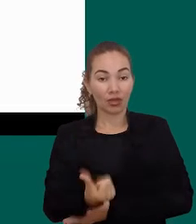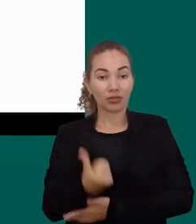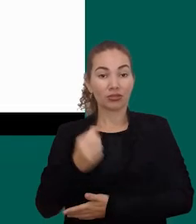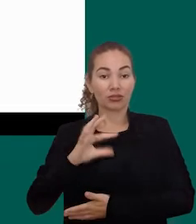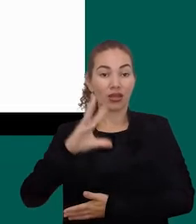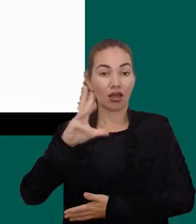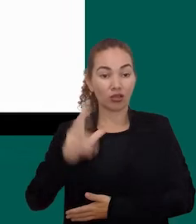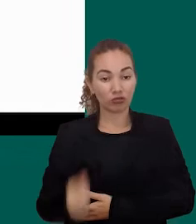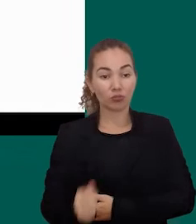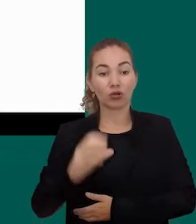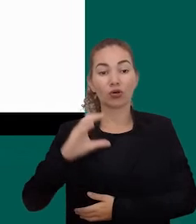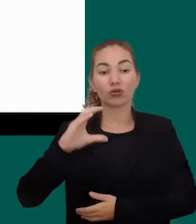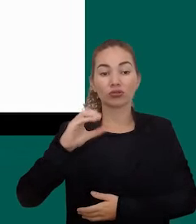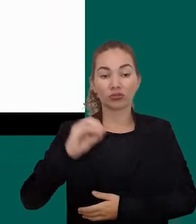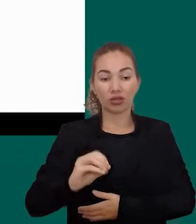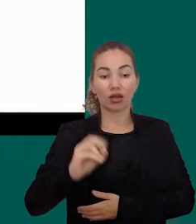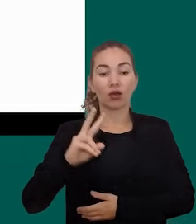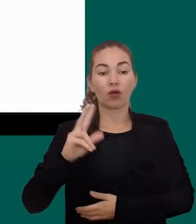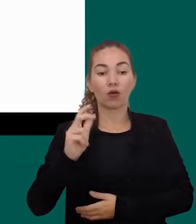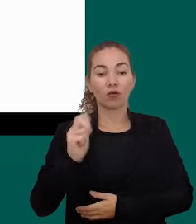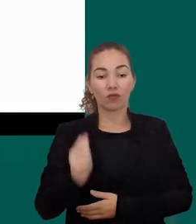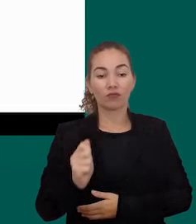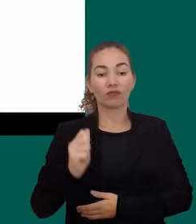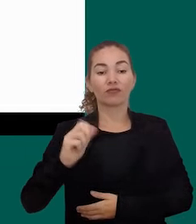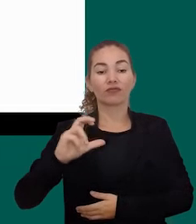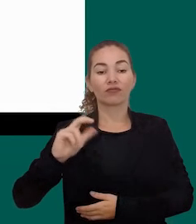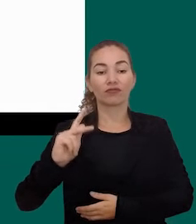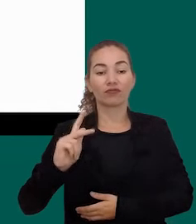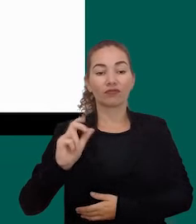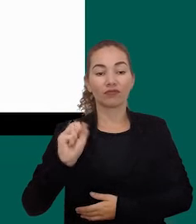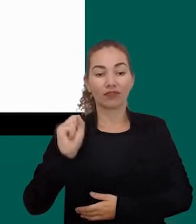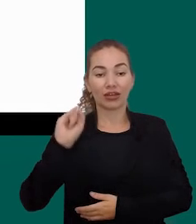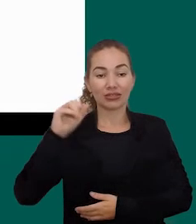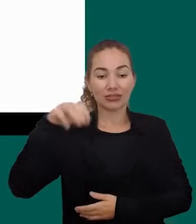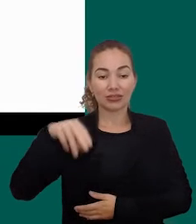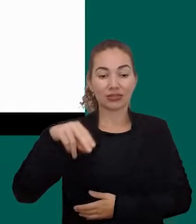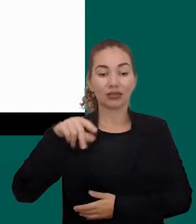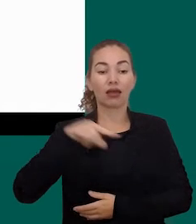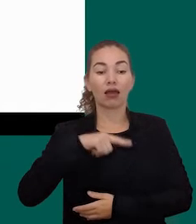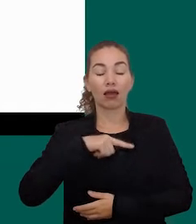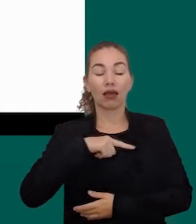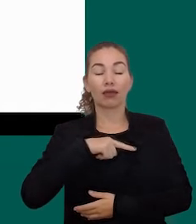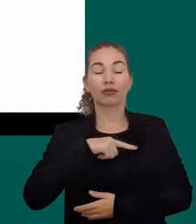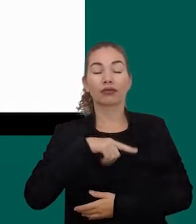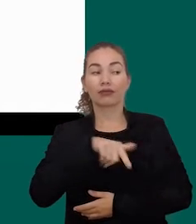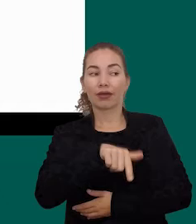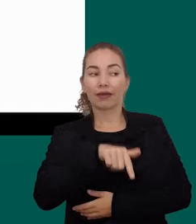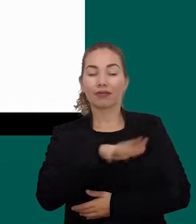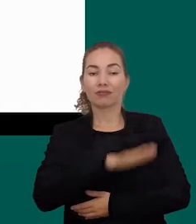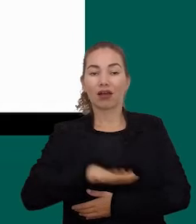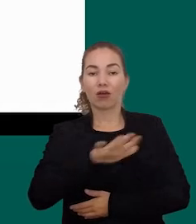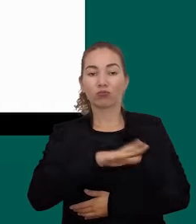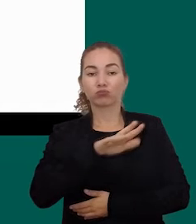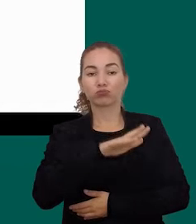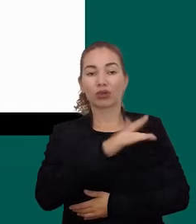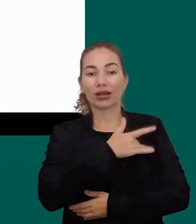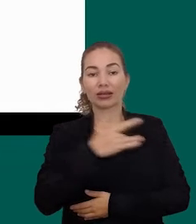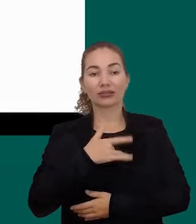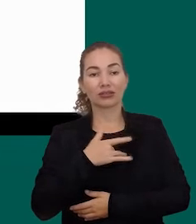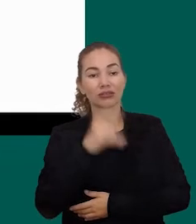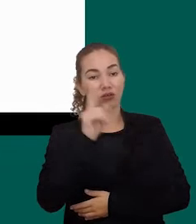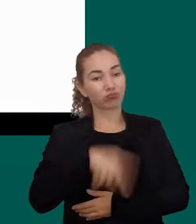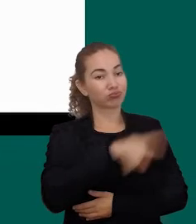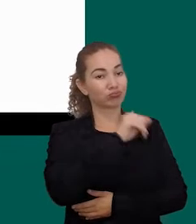vacina Covaxin, como eu falei. Esse anúncio acabou sendo, por autoridades em saúde, ele acabou sendo abandonado,